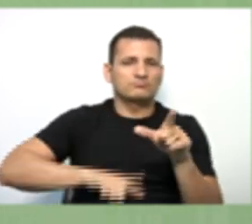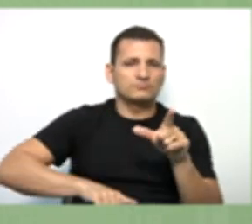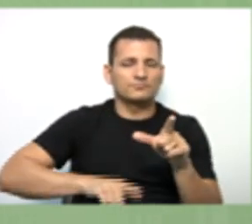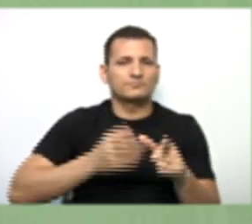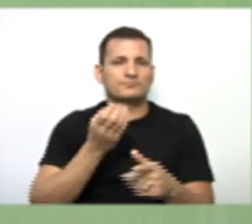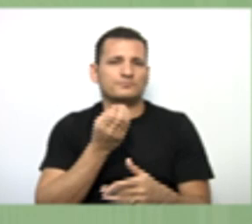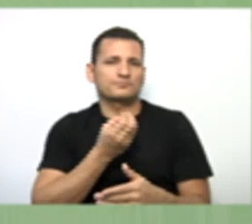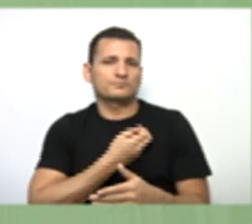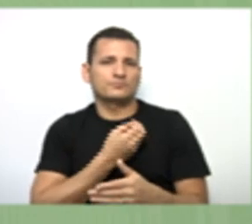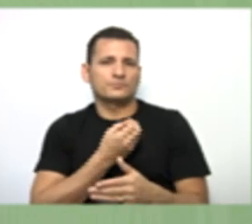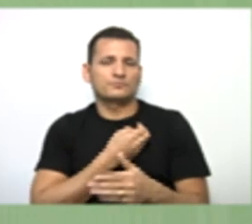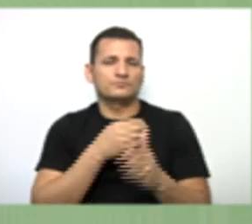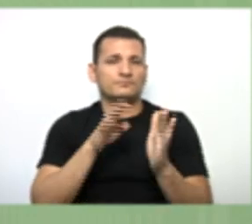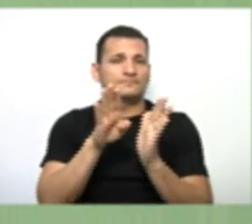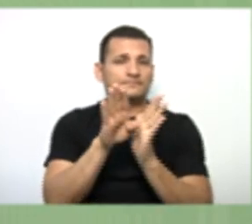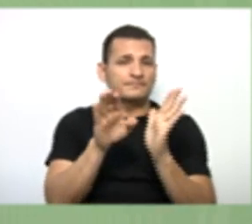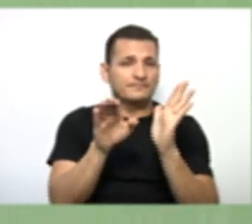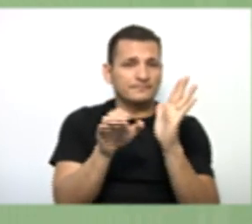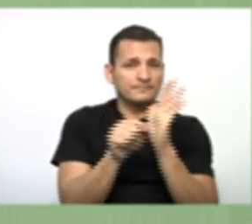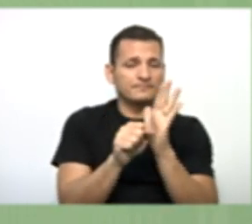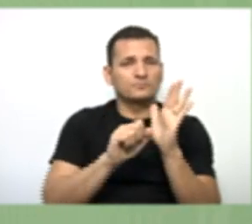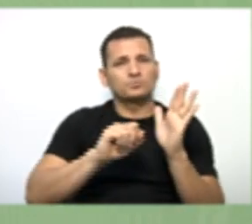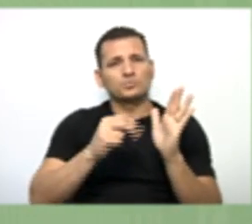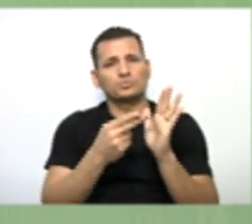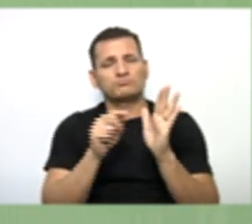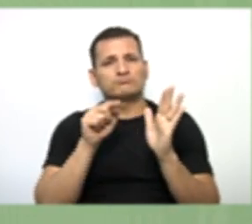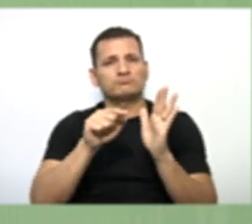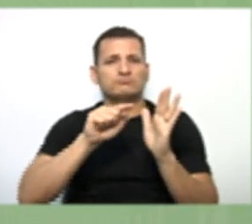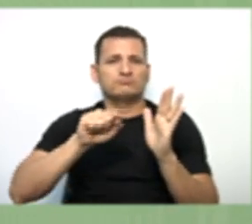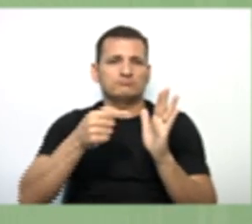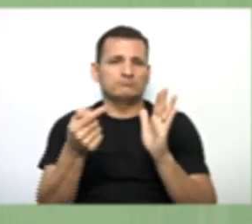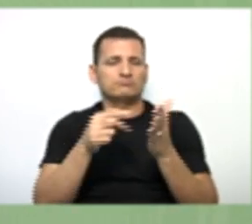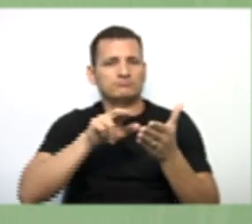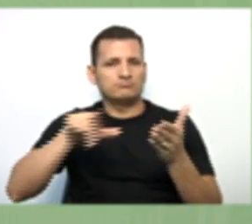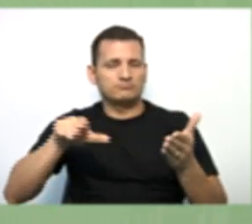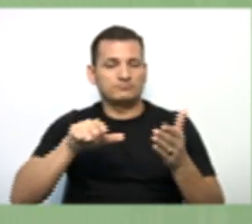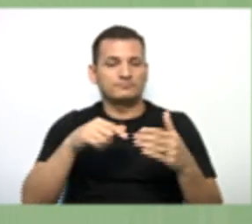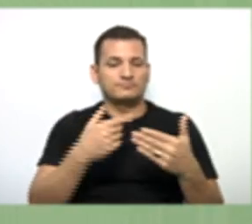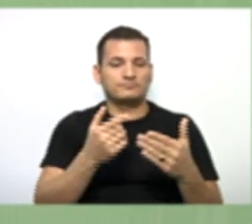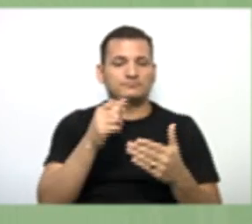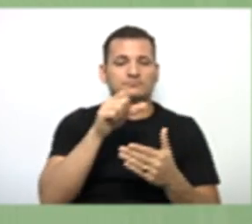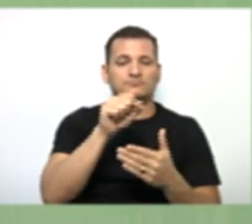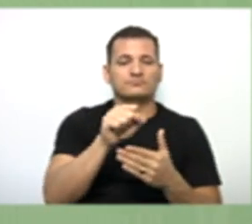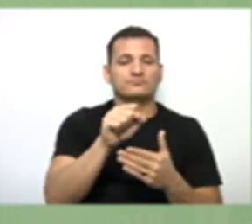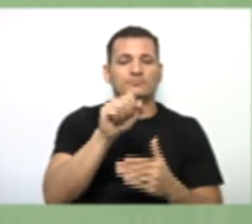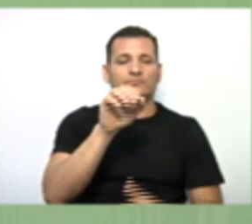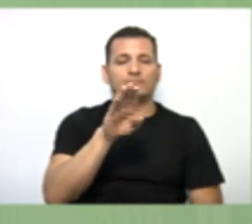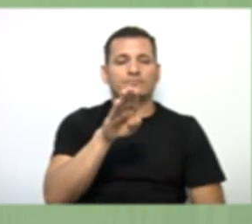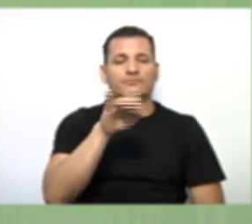sinal ou sinal de pontuação. Portanto, 8 bits é igual a 1 byte, que é igual a um caractere.